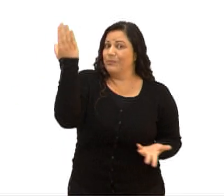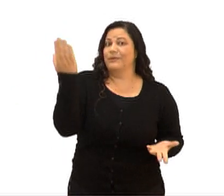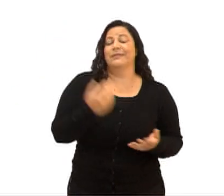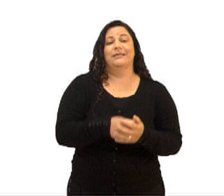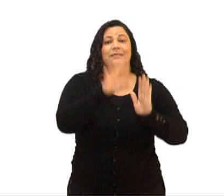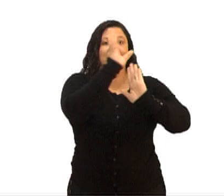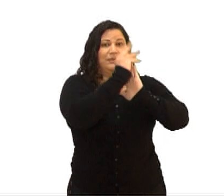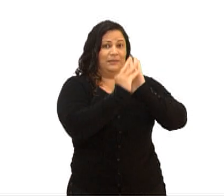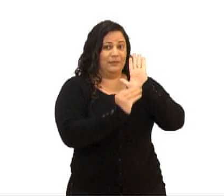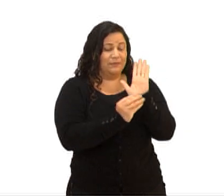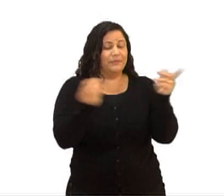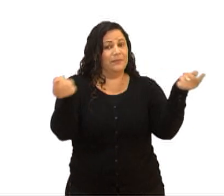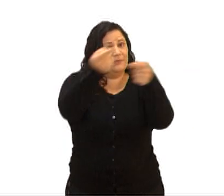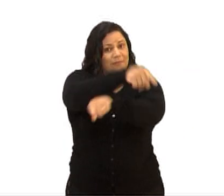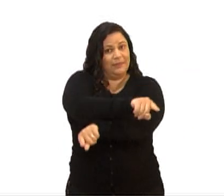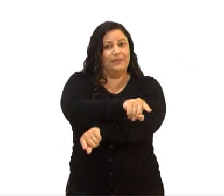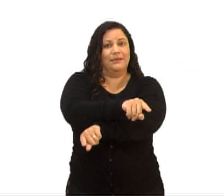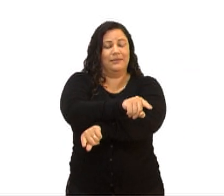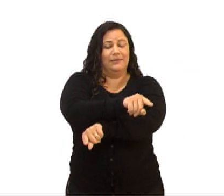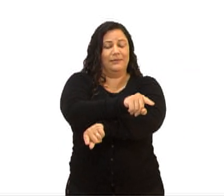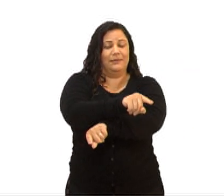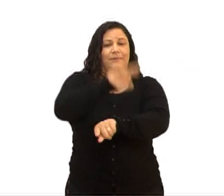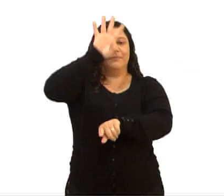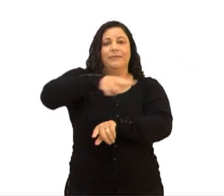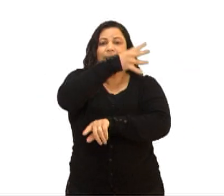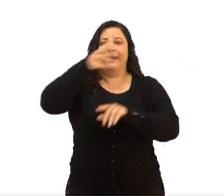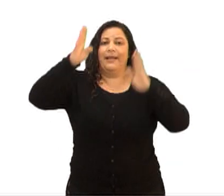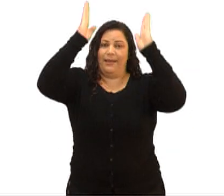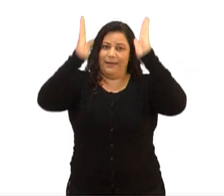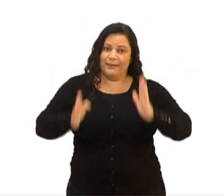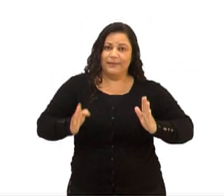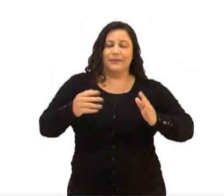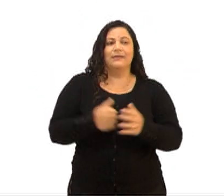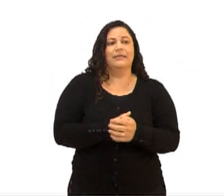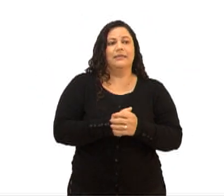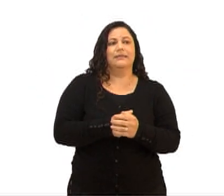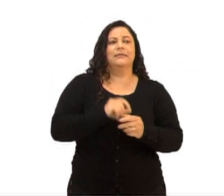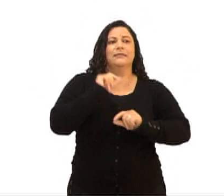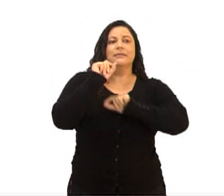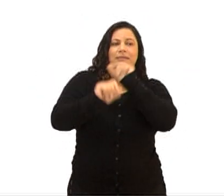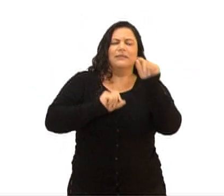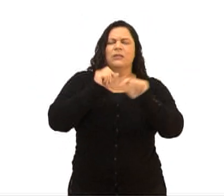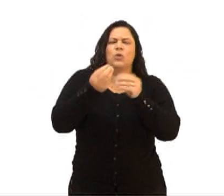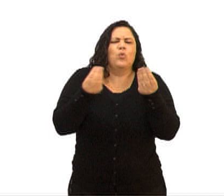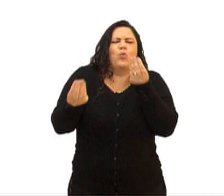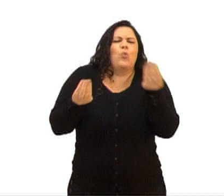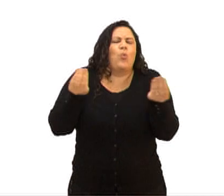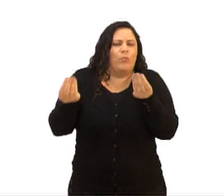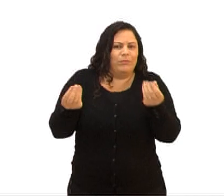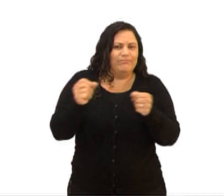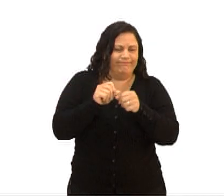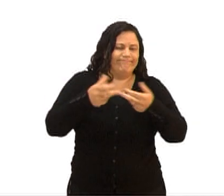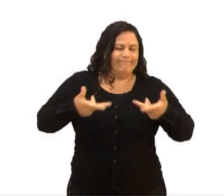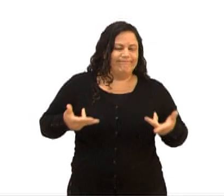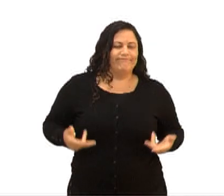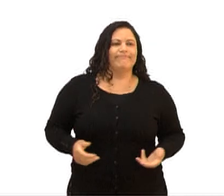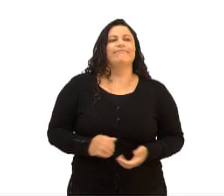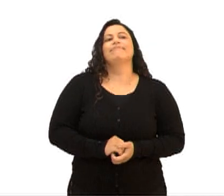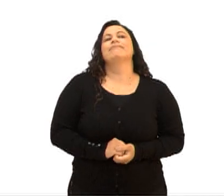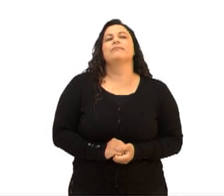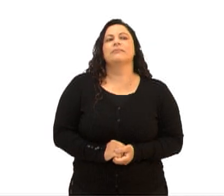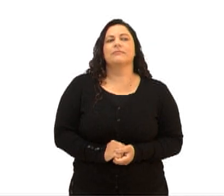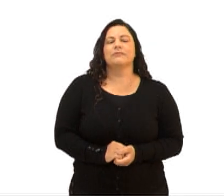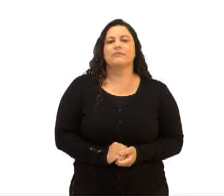o elemento da matriz inversa, que eu vou mostrar para vocês, e a condição para essa matriz ser inversa. Tá